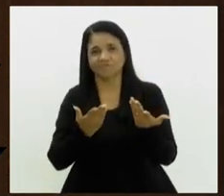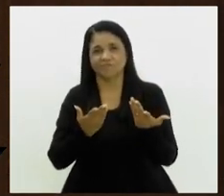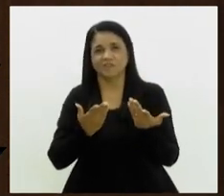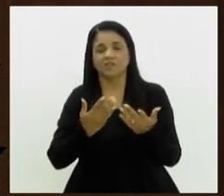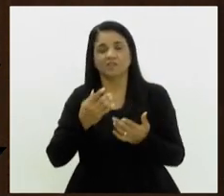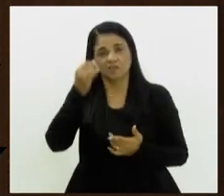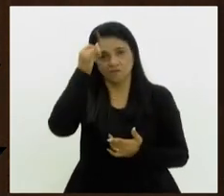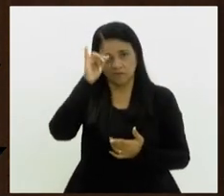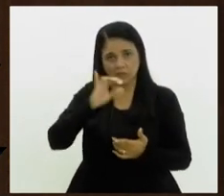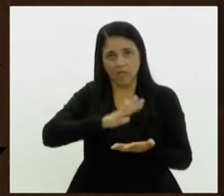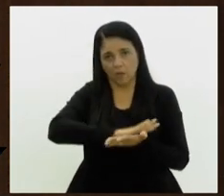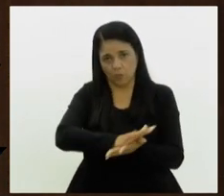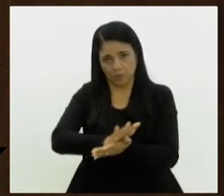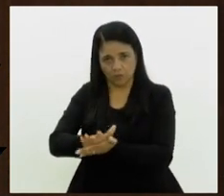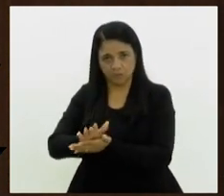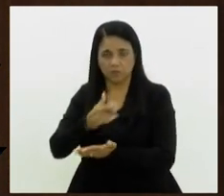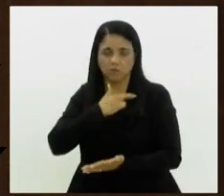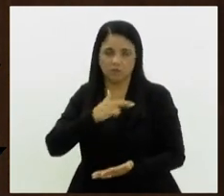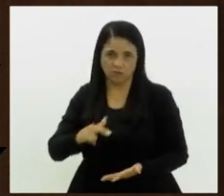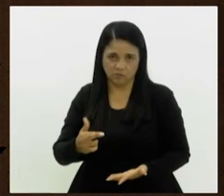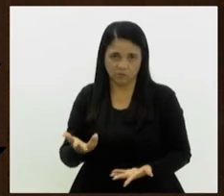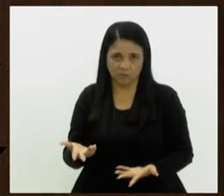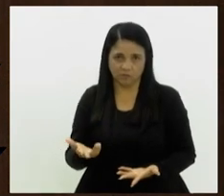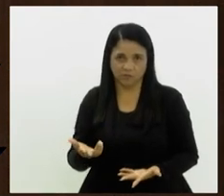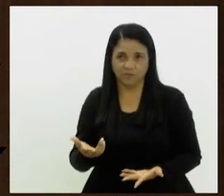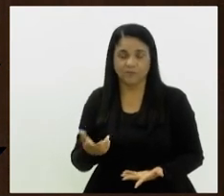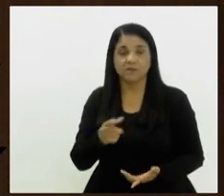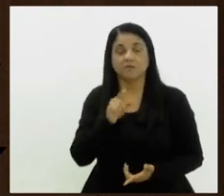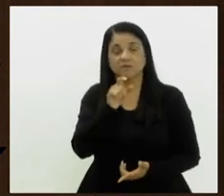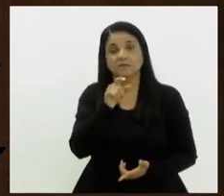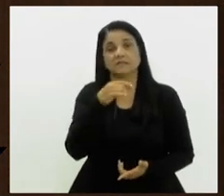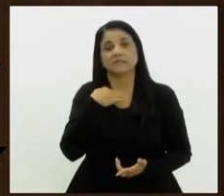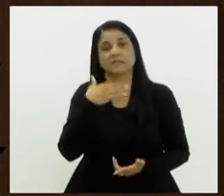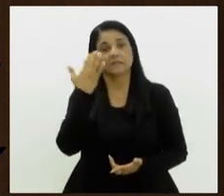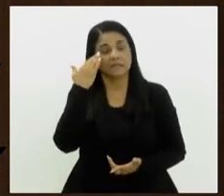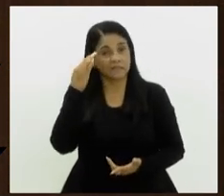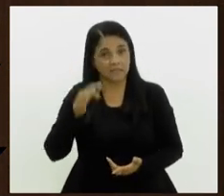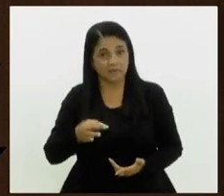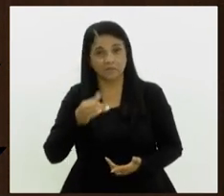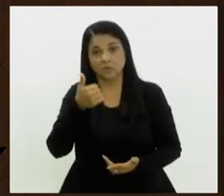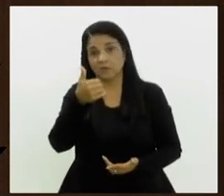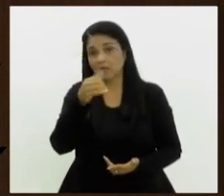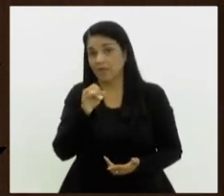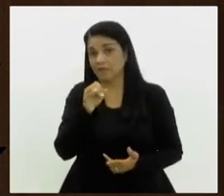intolerância religiosa. Para a senhora ter noção,